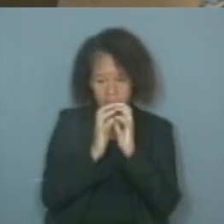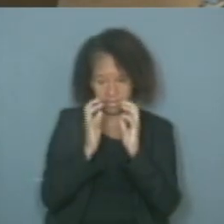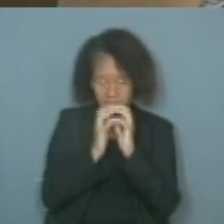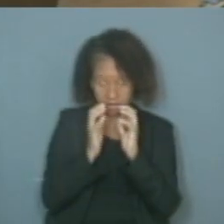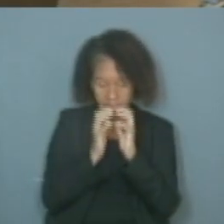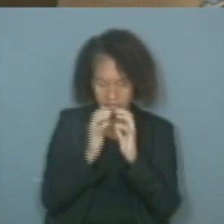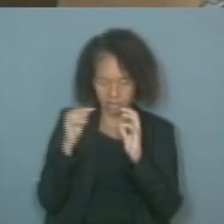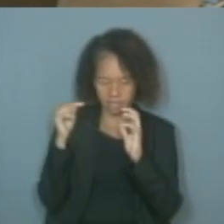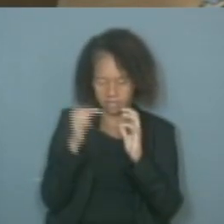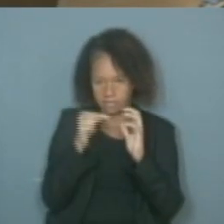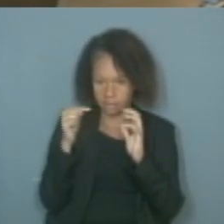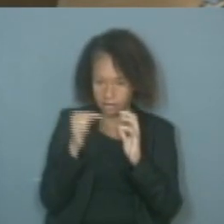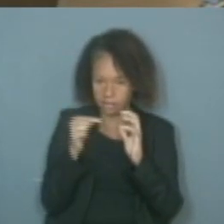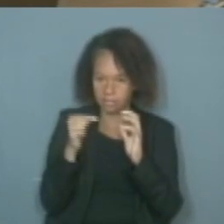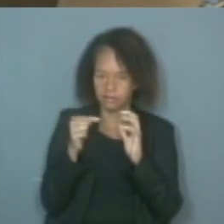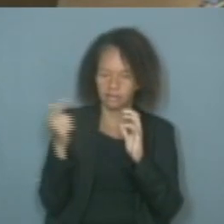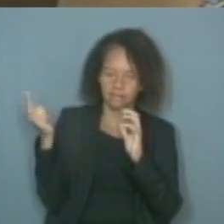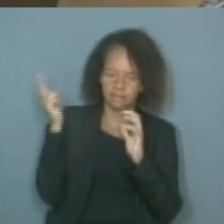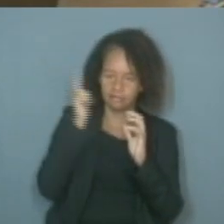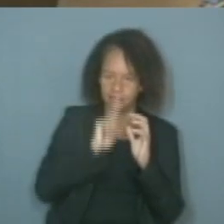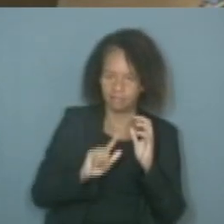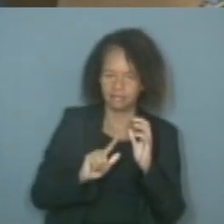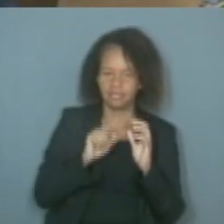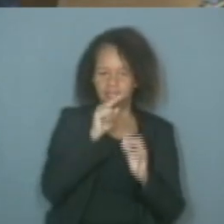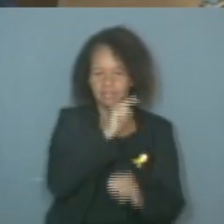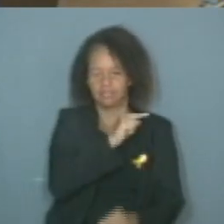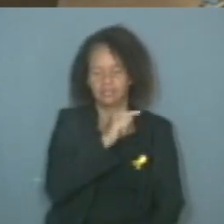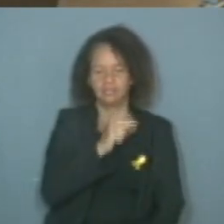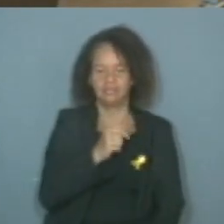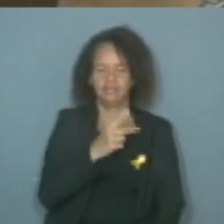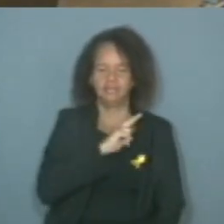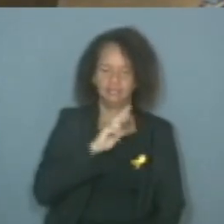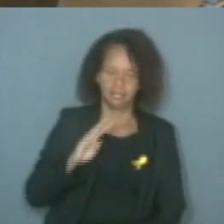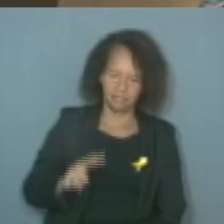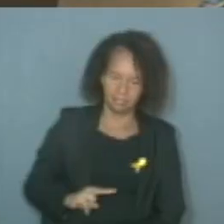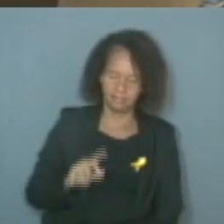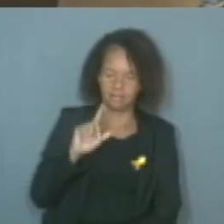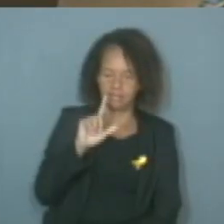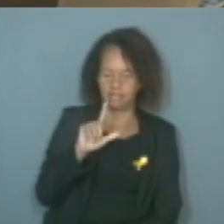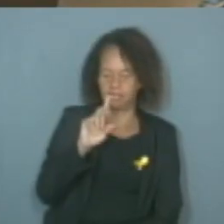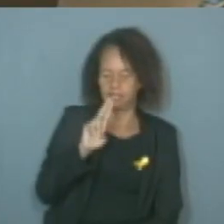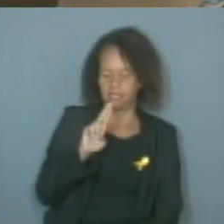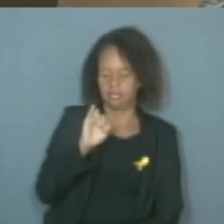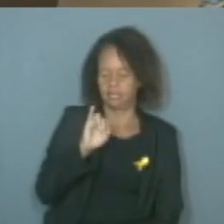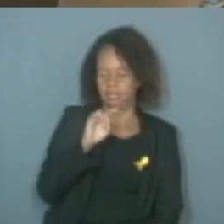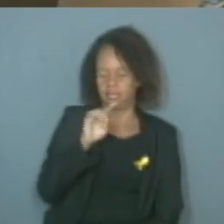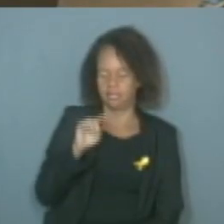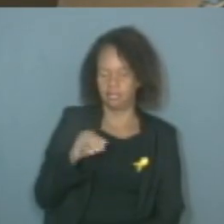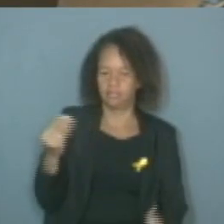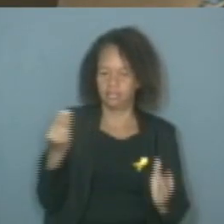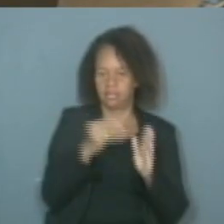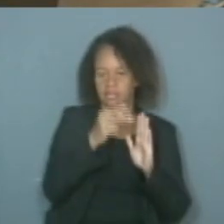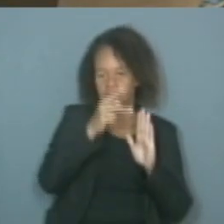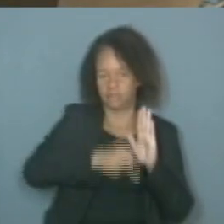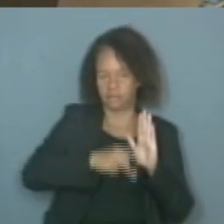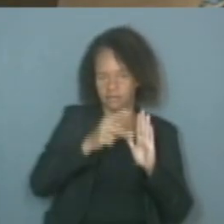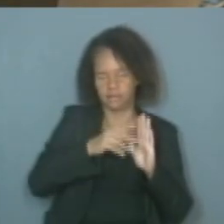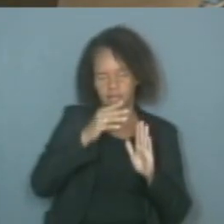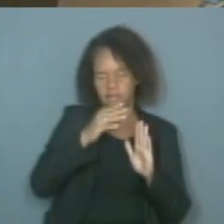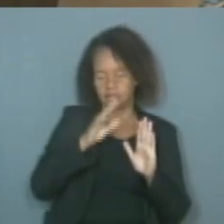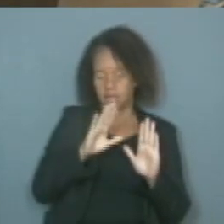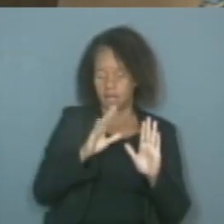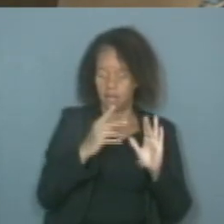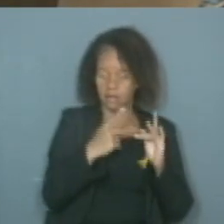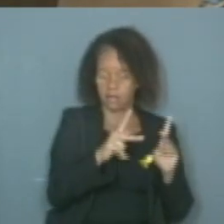Recife foi vitorioso através do vereador Luiz Eustáquio, que colocou esse projeto, que é um projeto que eu creio que não é